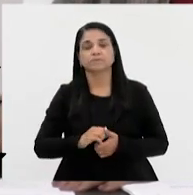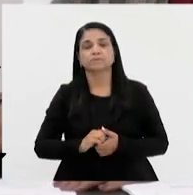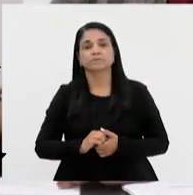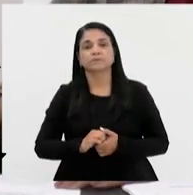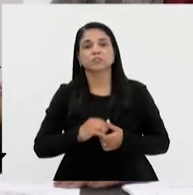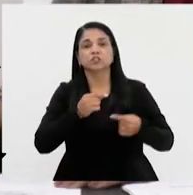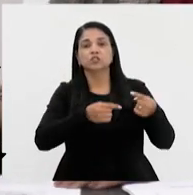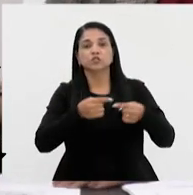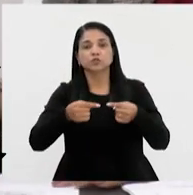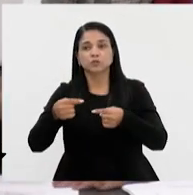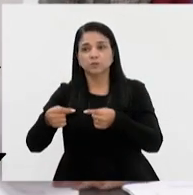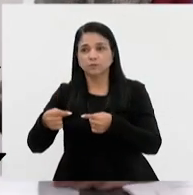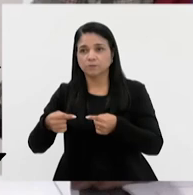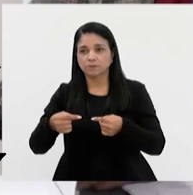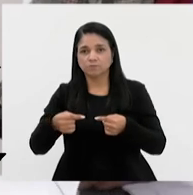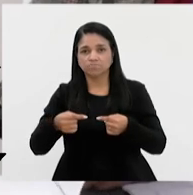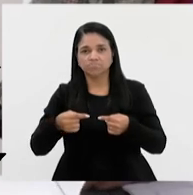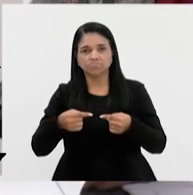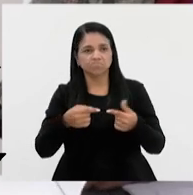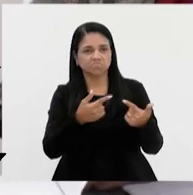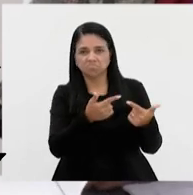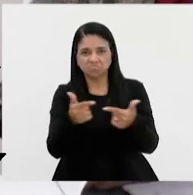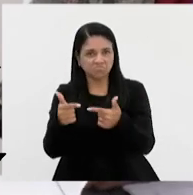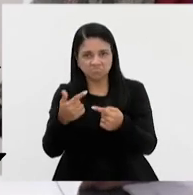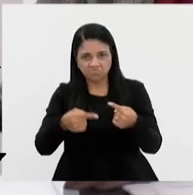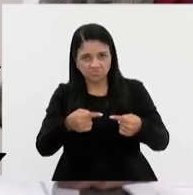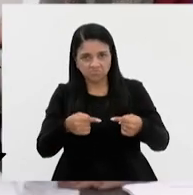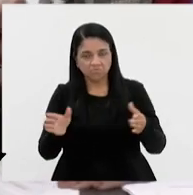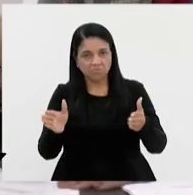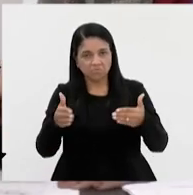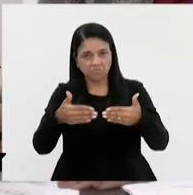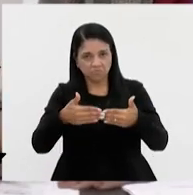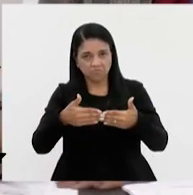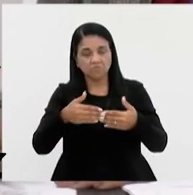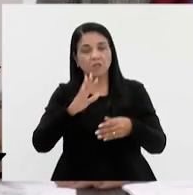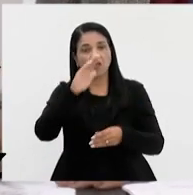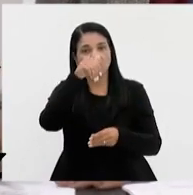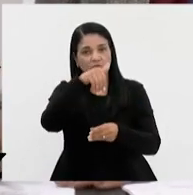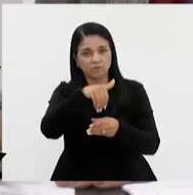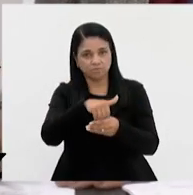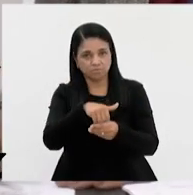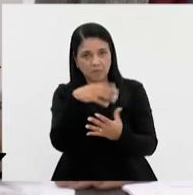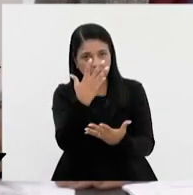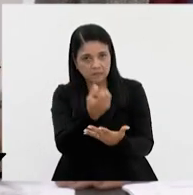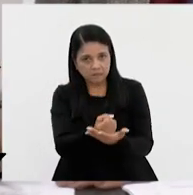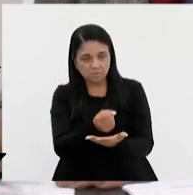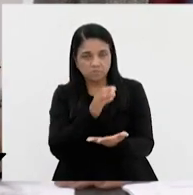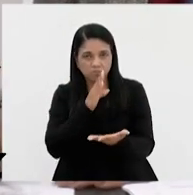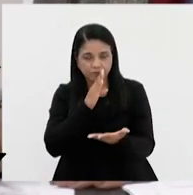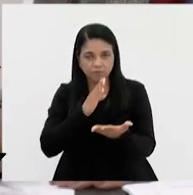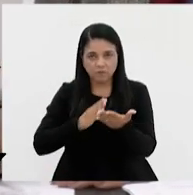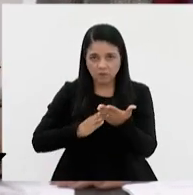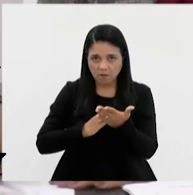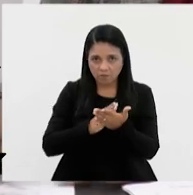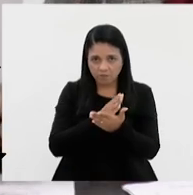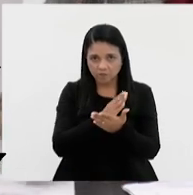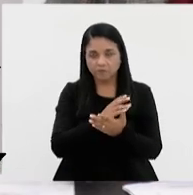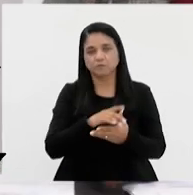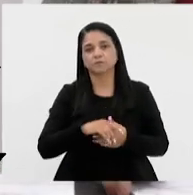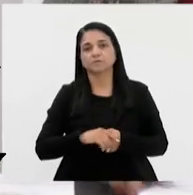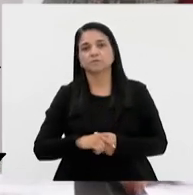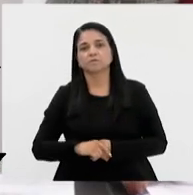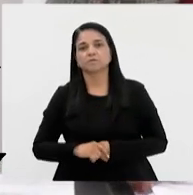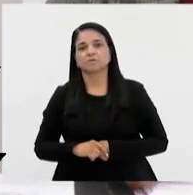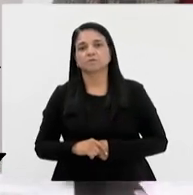Em discussão. Não havendo quem queira discutir, em votação. Os que aprovam permaneçam como estão. Aprovado.